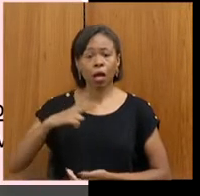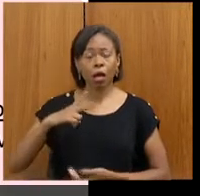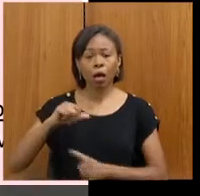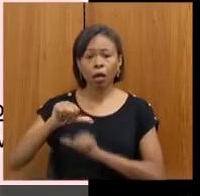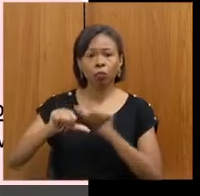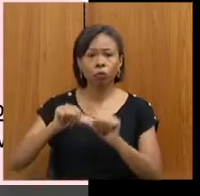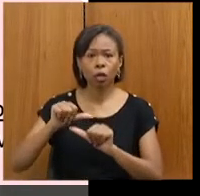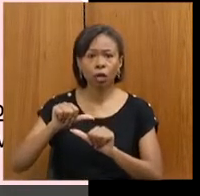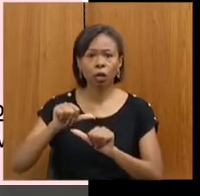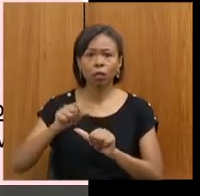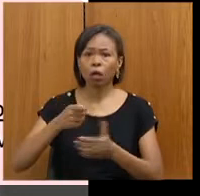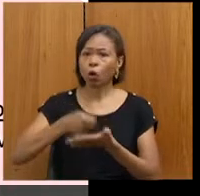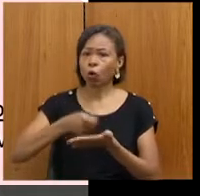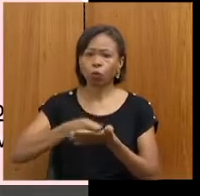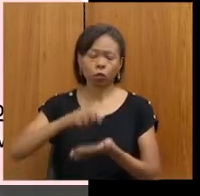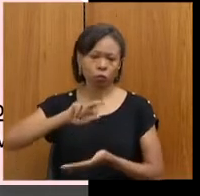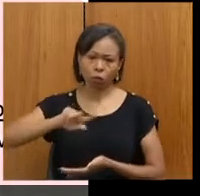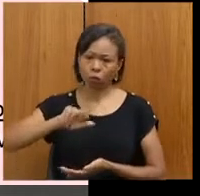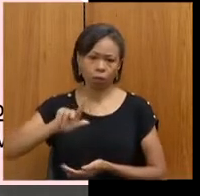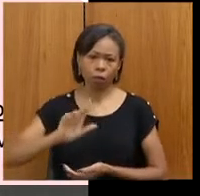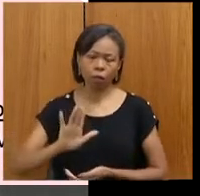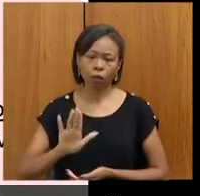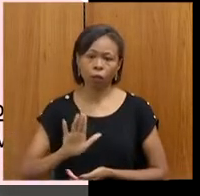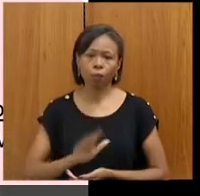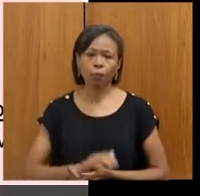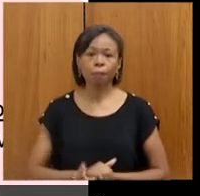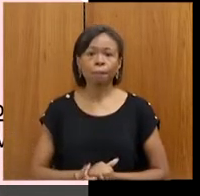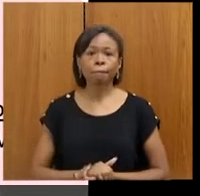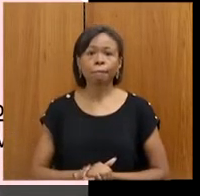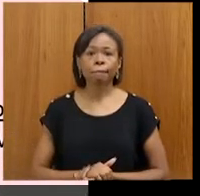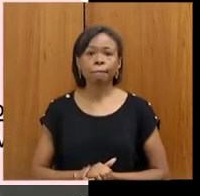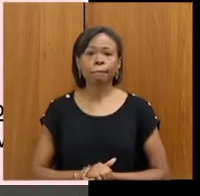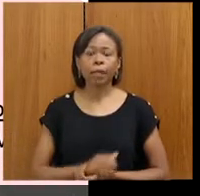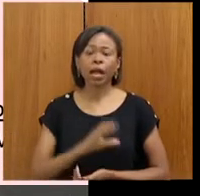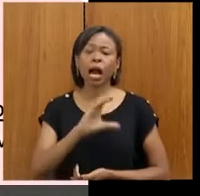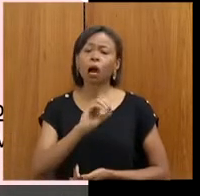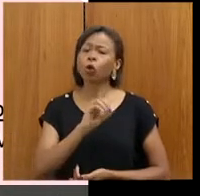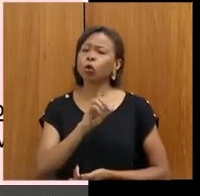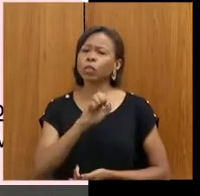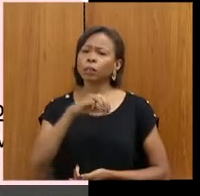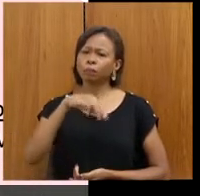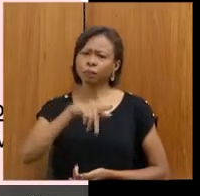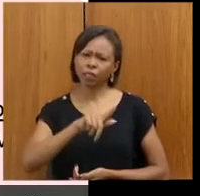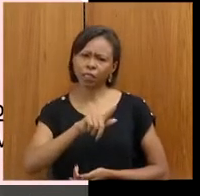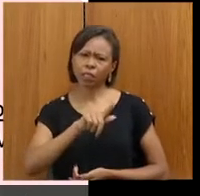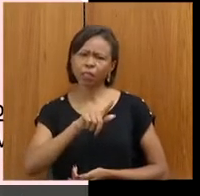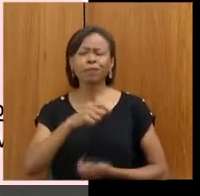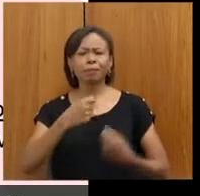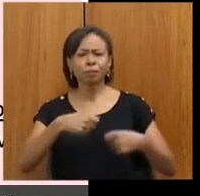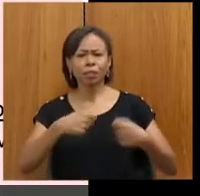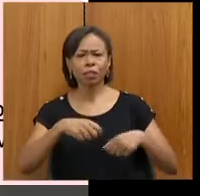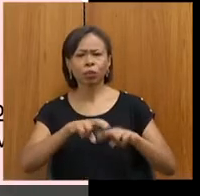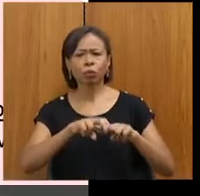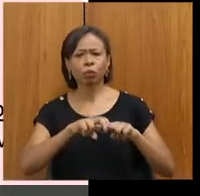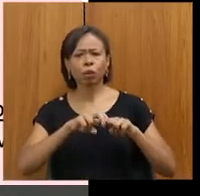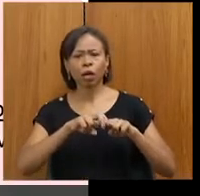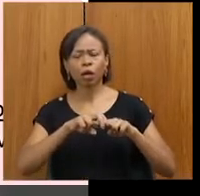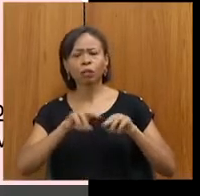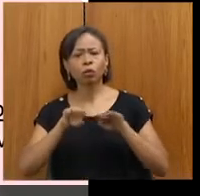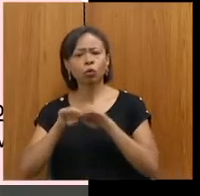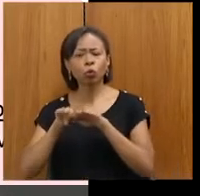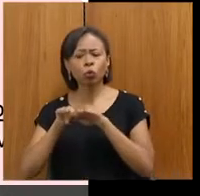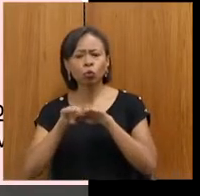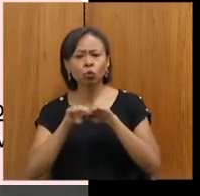Cemig COPASA E gasmig no caso mais uma vez foi reforçando que no caso da codemig a necessidade em função de buscar o